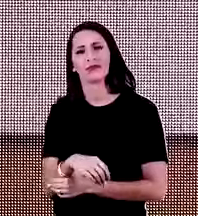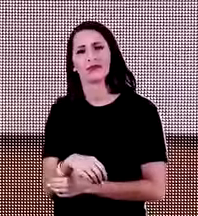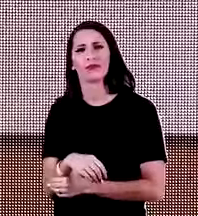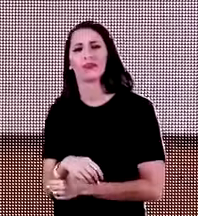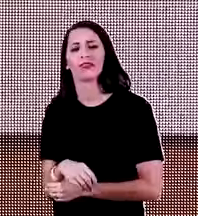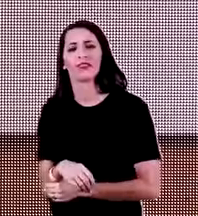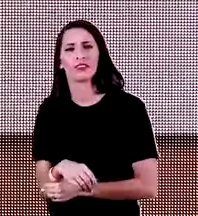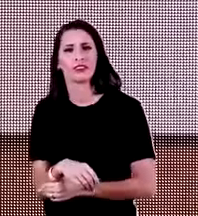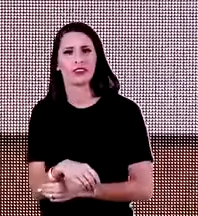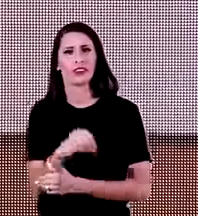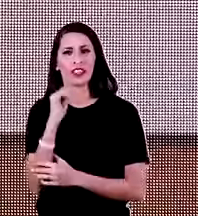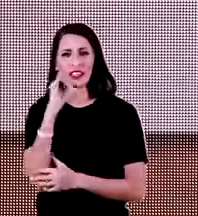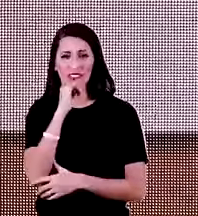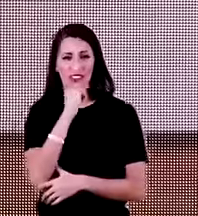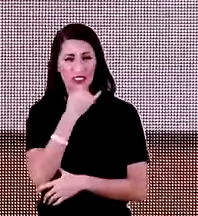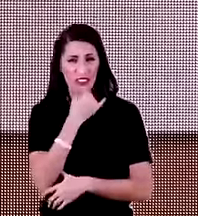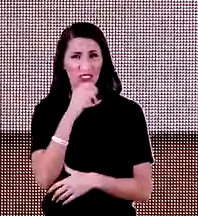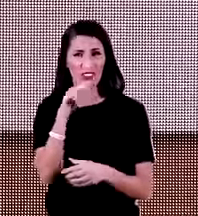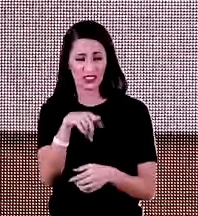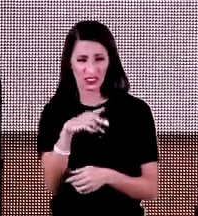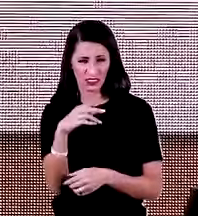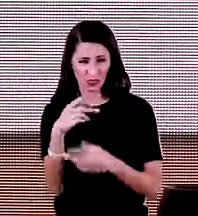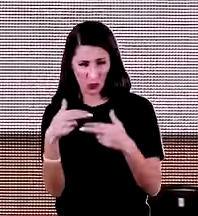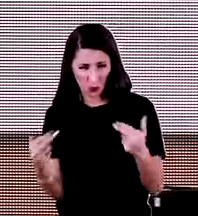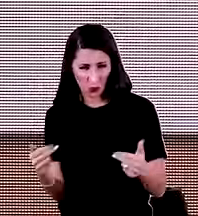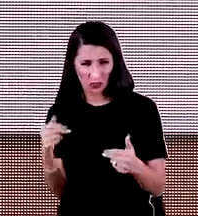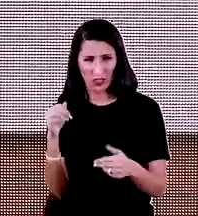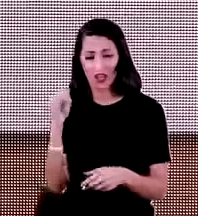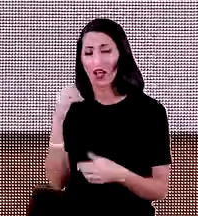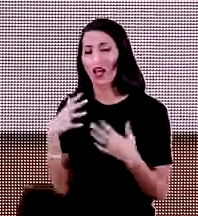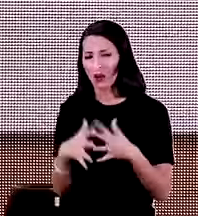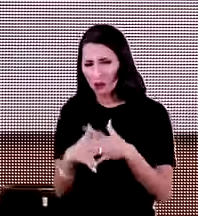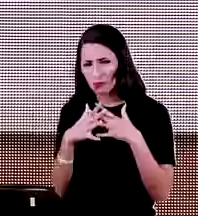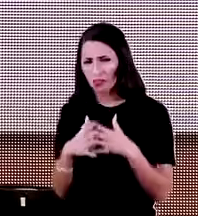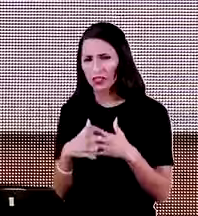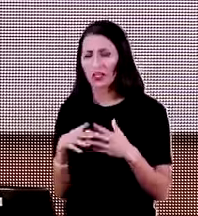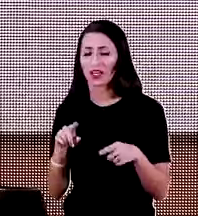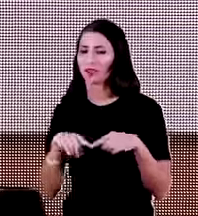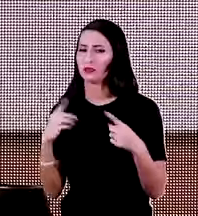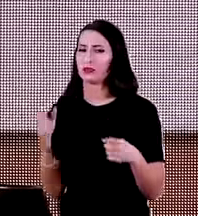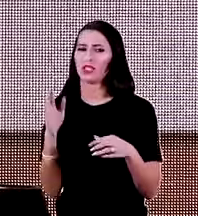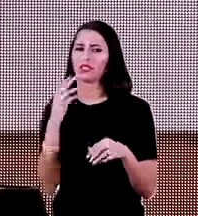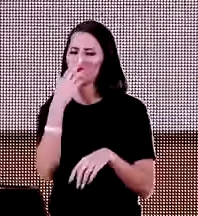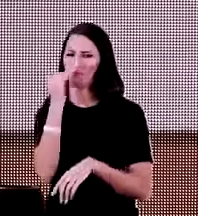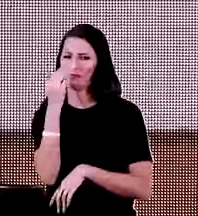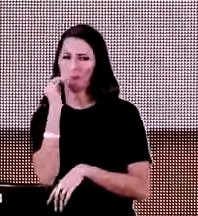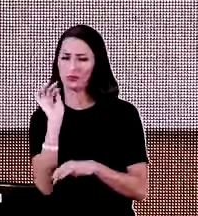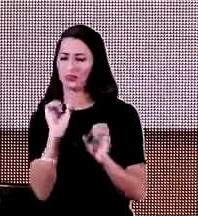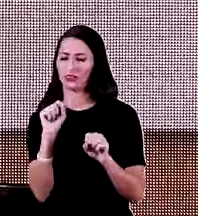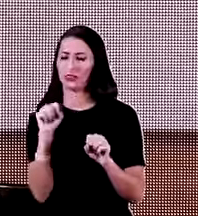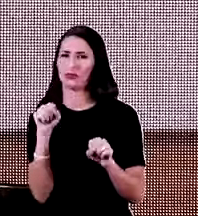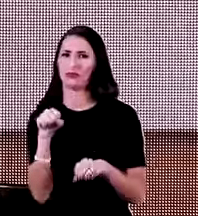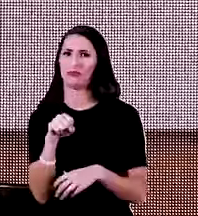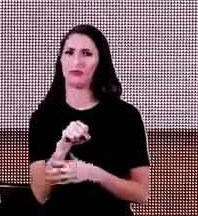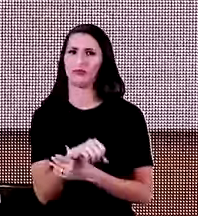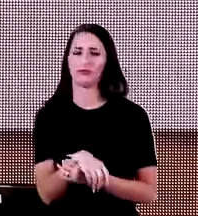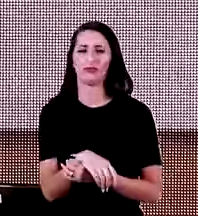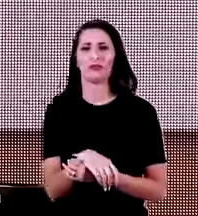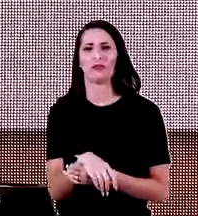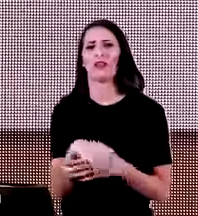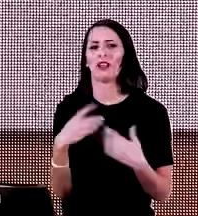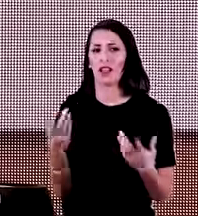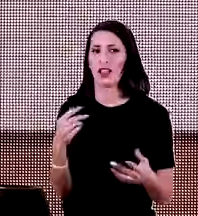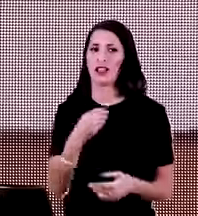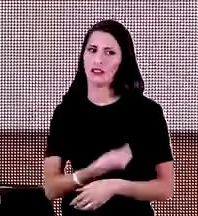assim mesmo, não é? Mulher, se tu não tem nada pra falar, não fale não. É complicado, mas é assim mesmo, não é? É, a vida é dura,